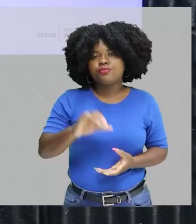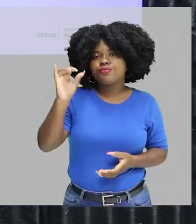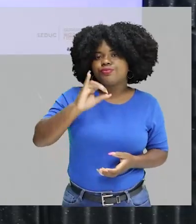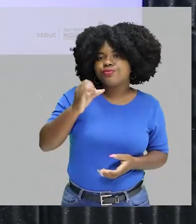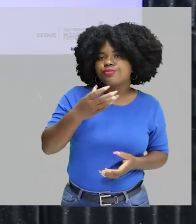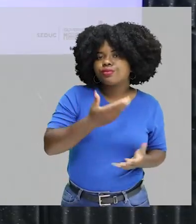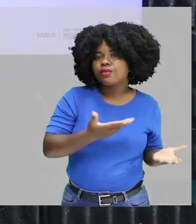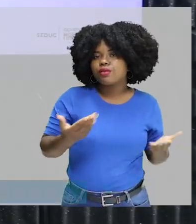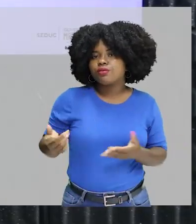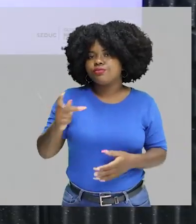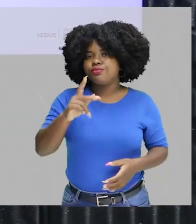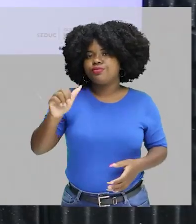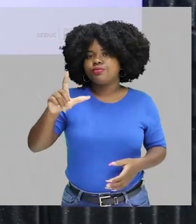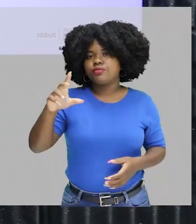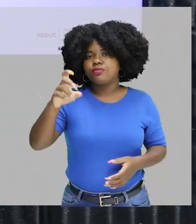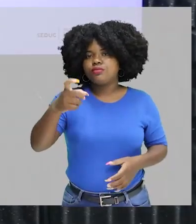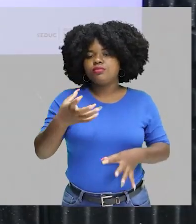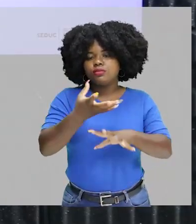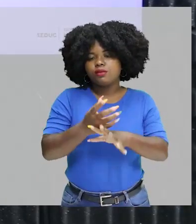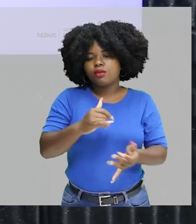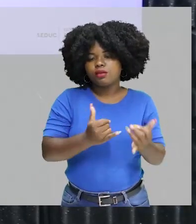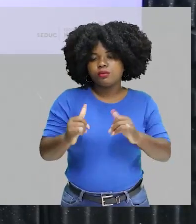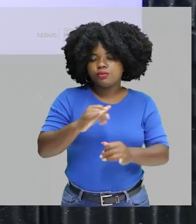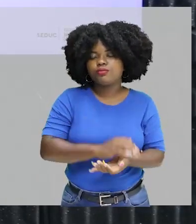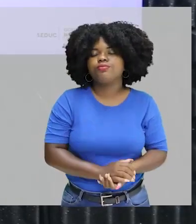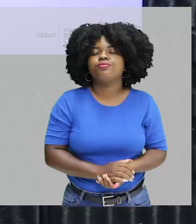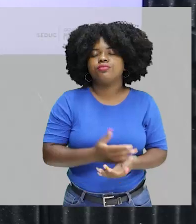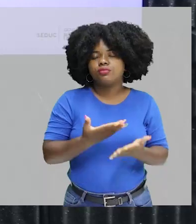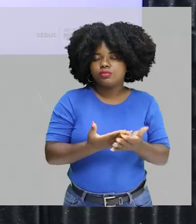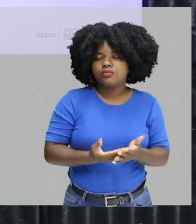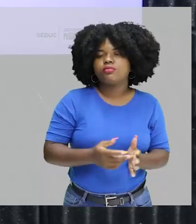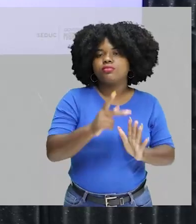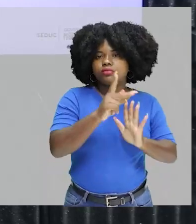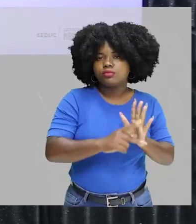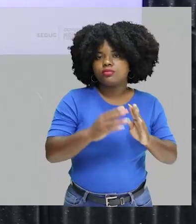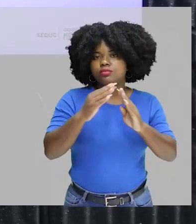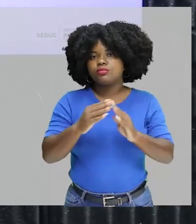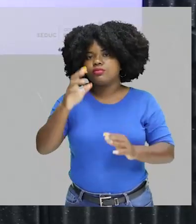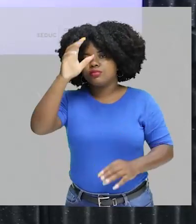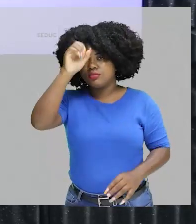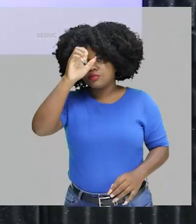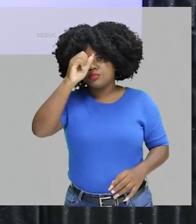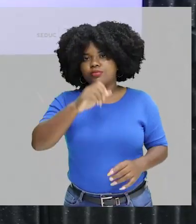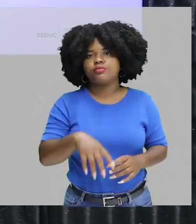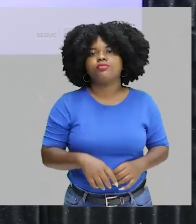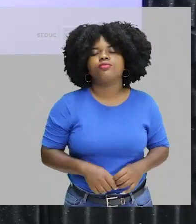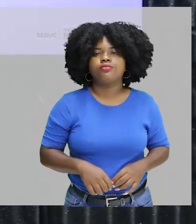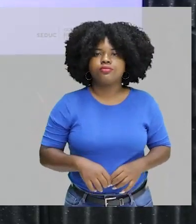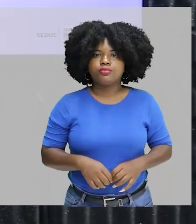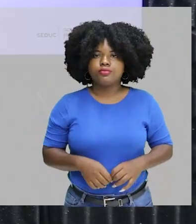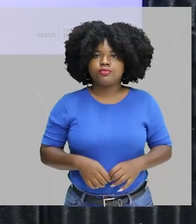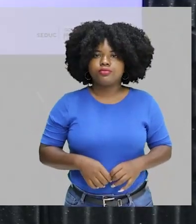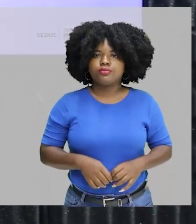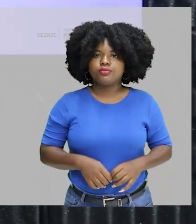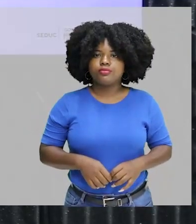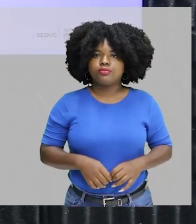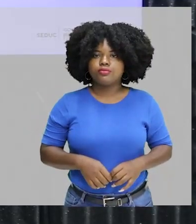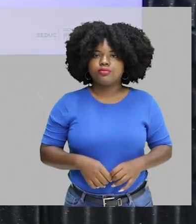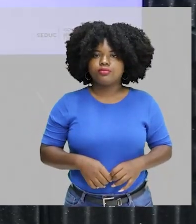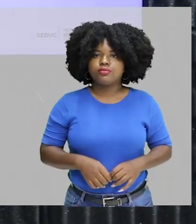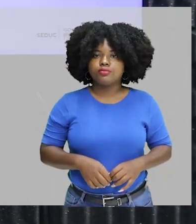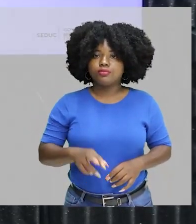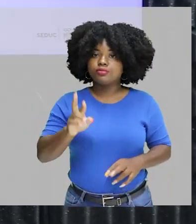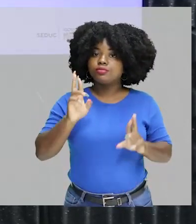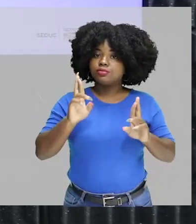Olá, turma, sejam todos bem-vindos. Professor Alex, disciplina Química, mais uma aula do nosso projeto Fique em Casa Aprendendo.